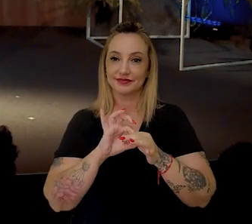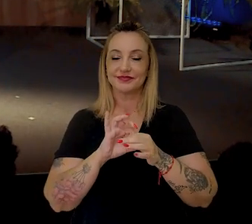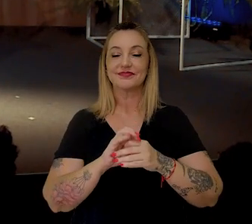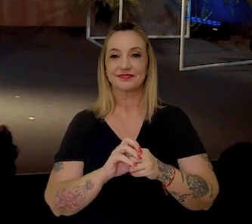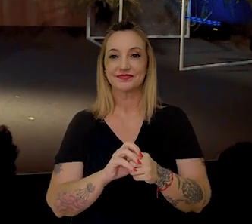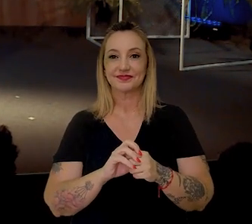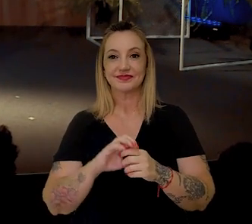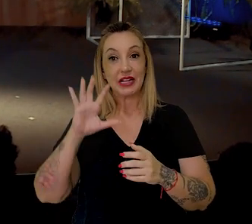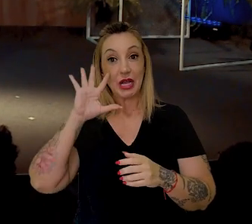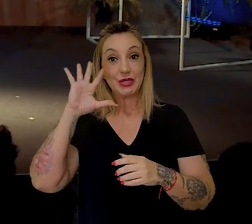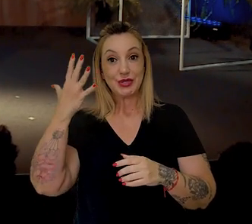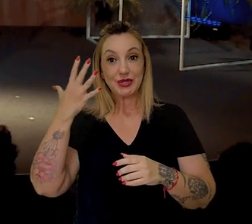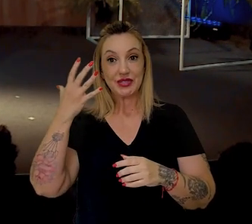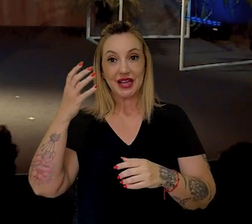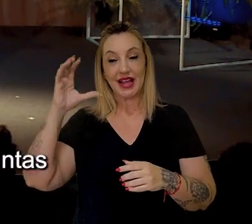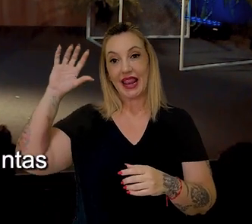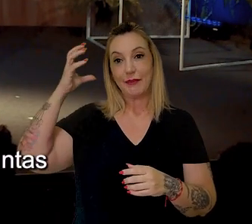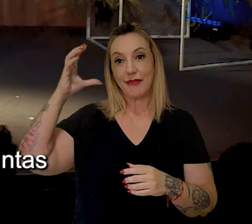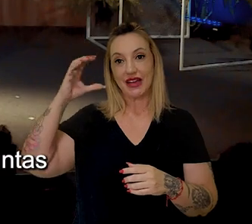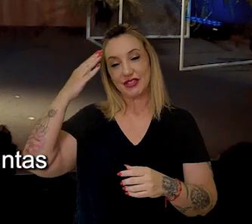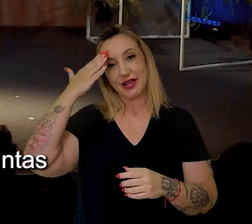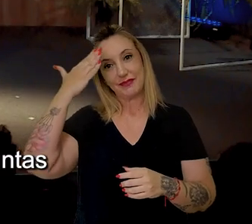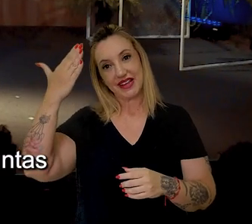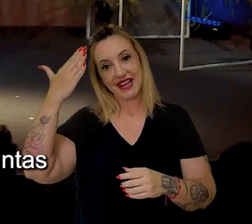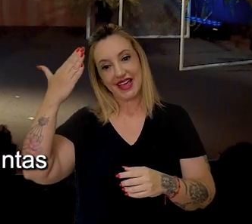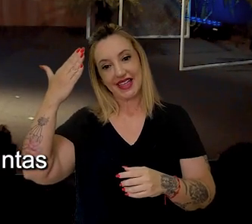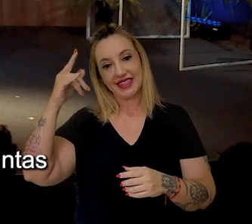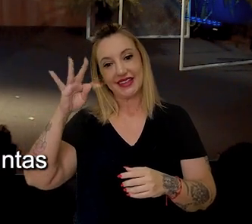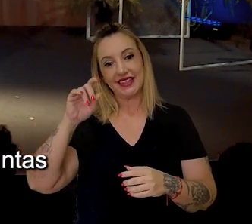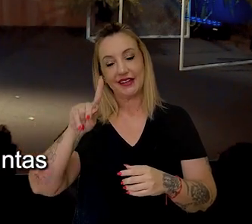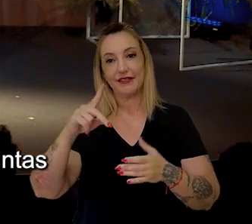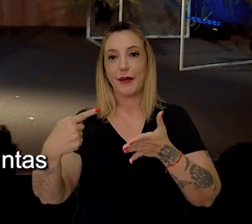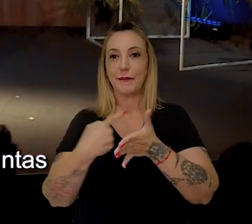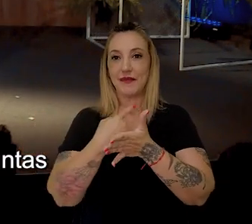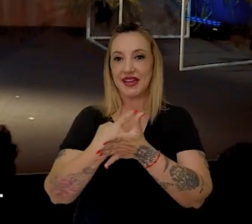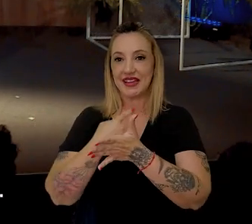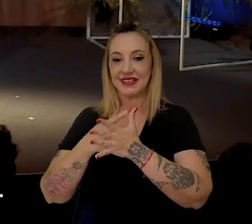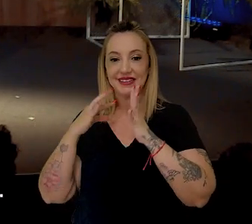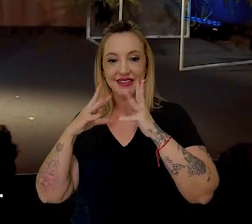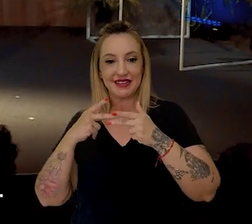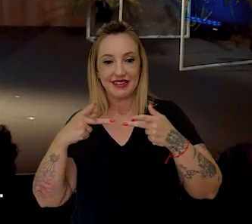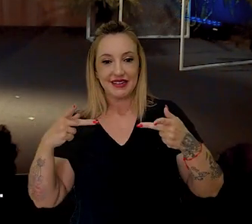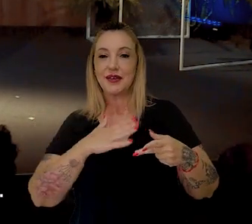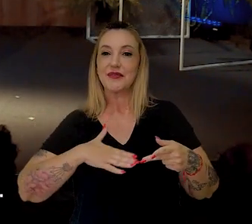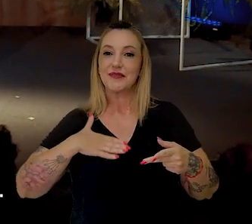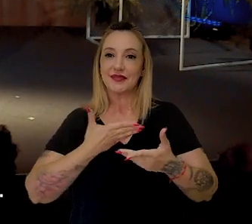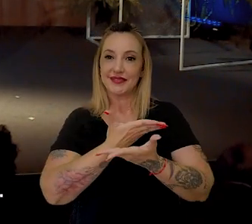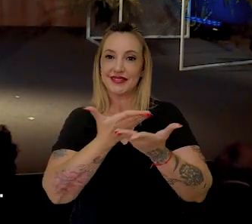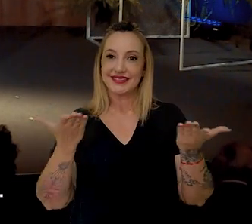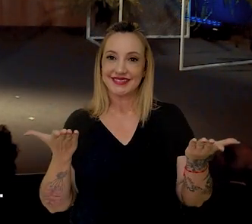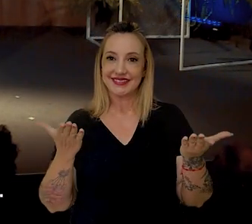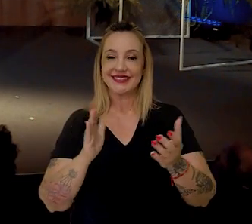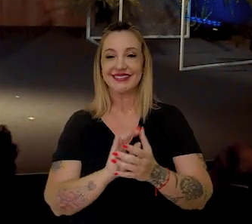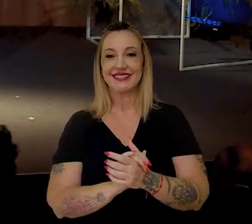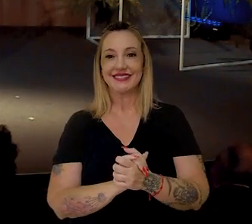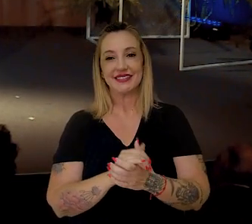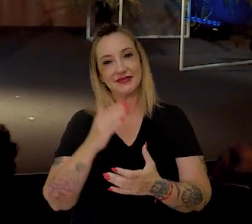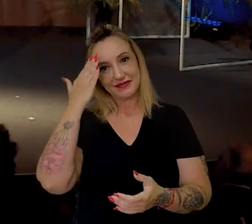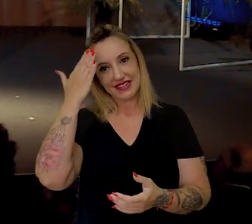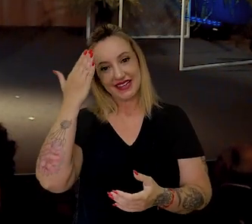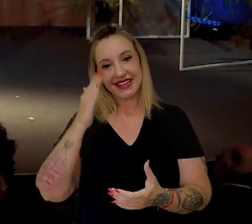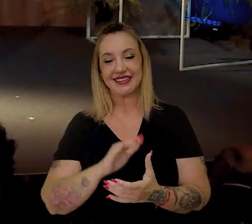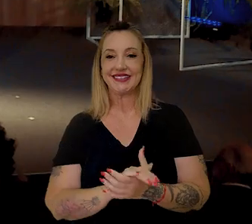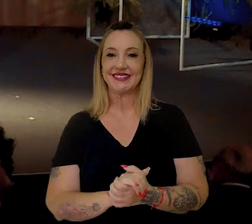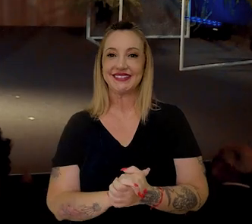nessa solução e muito obrigada viu pelas perguntas pelo pessoal todo né um prazer est aqui com vocês obrigado